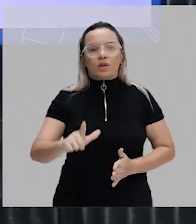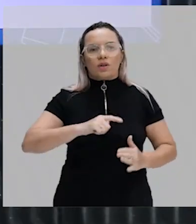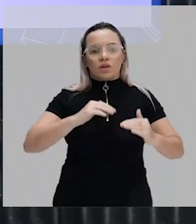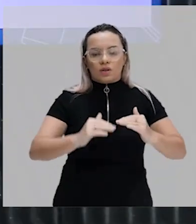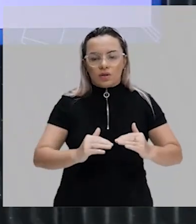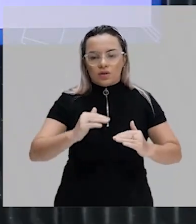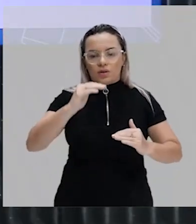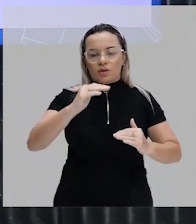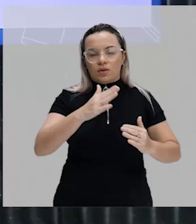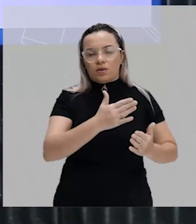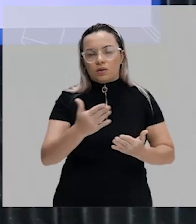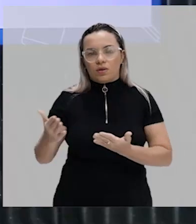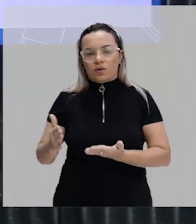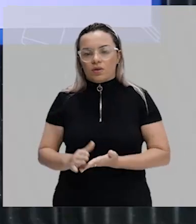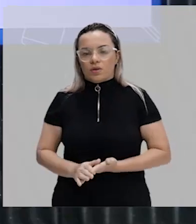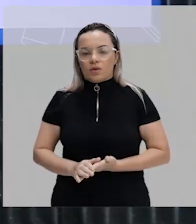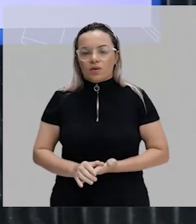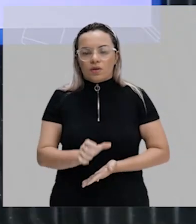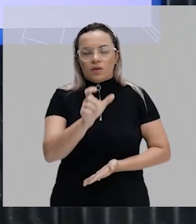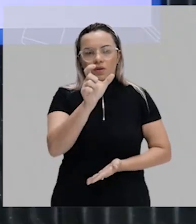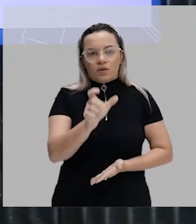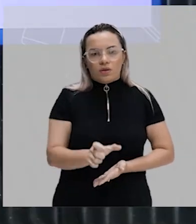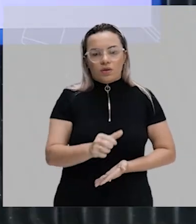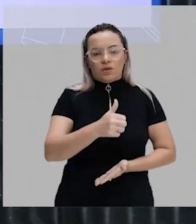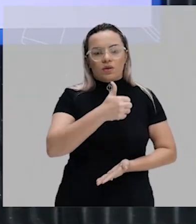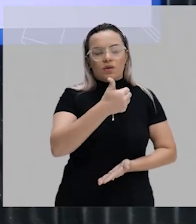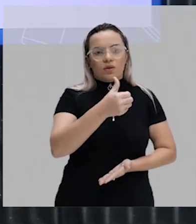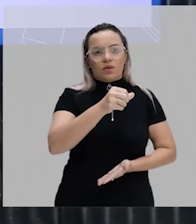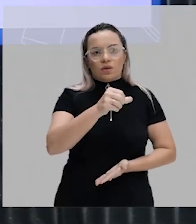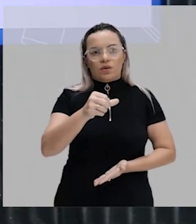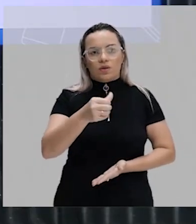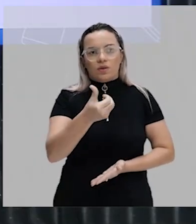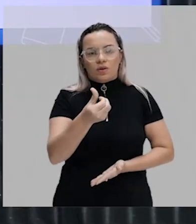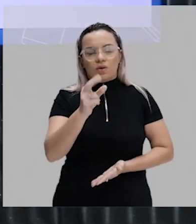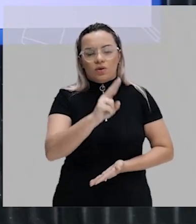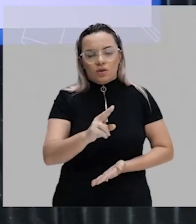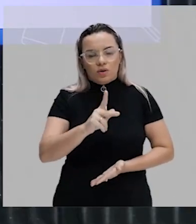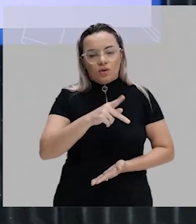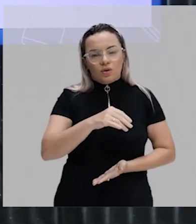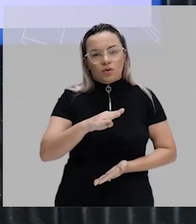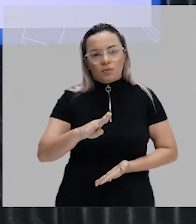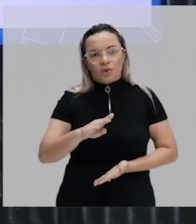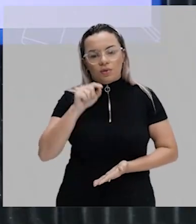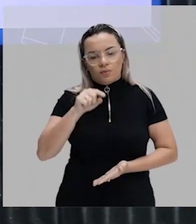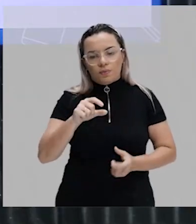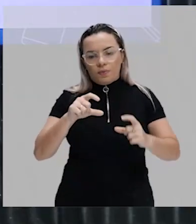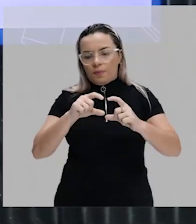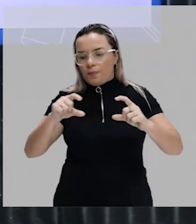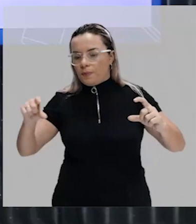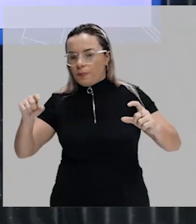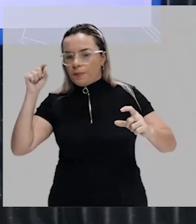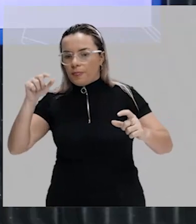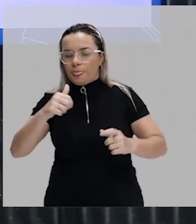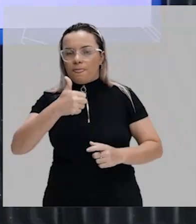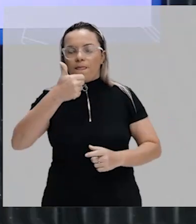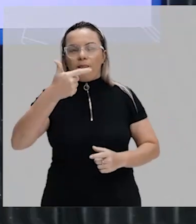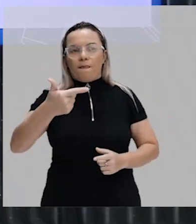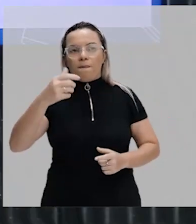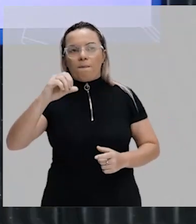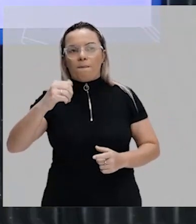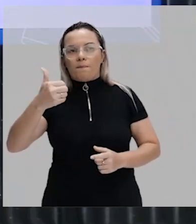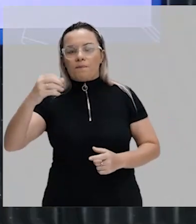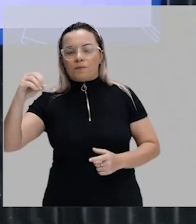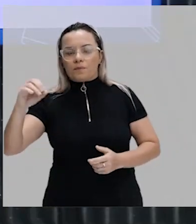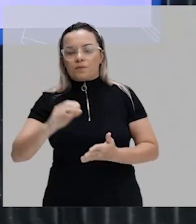né? Então, em 96, nós simplesmente colocamos aqui o PIB, tá? E para 2010, nós